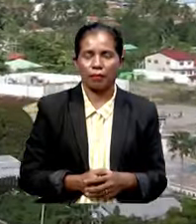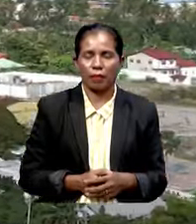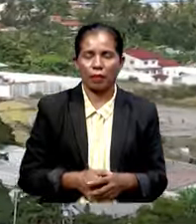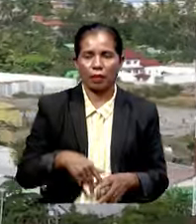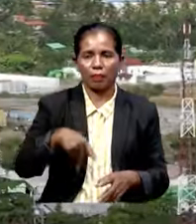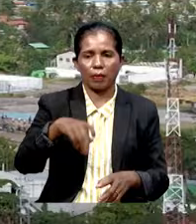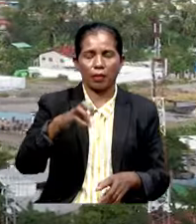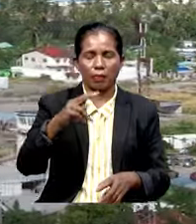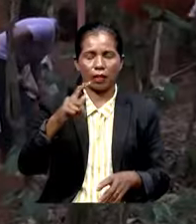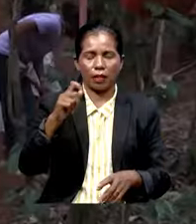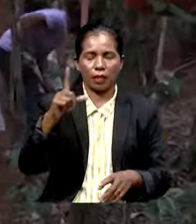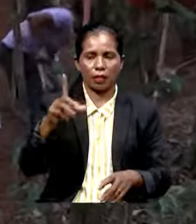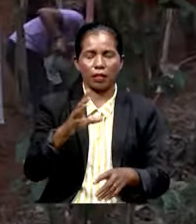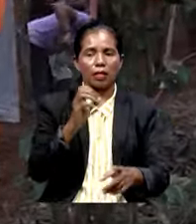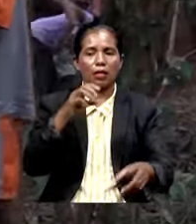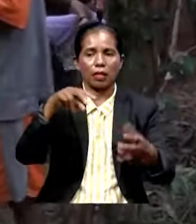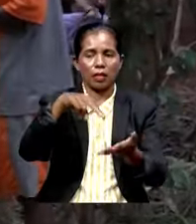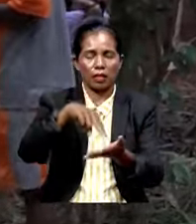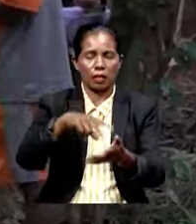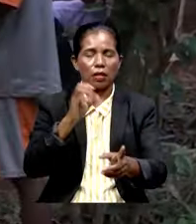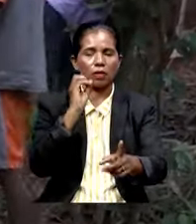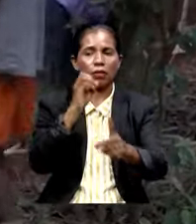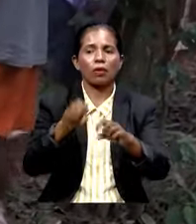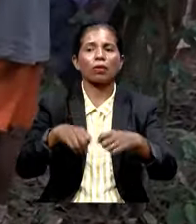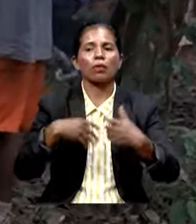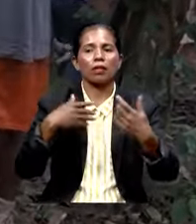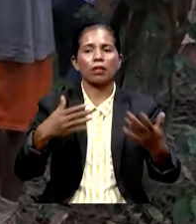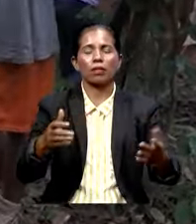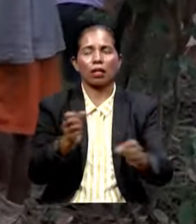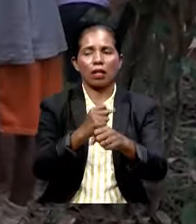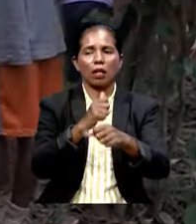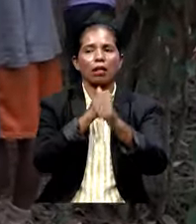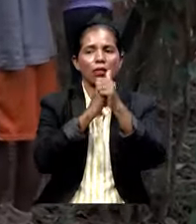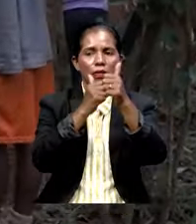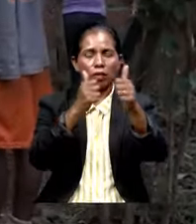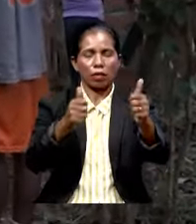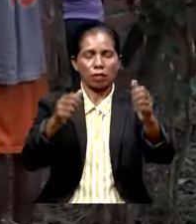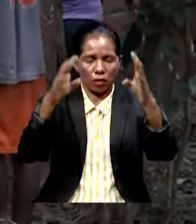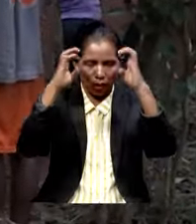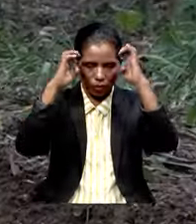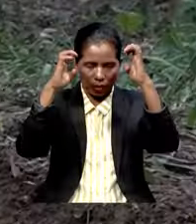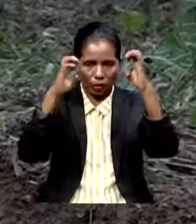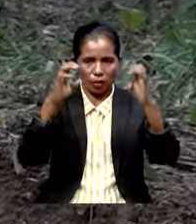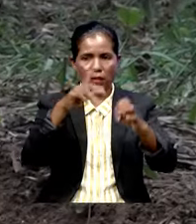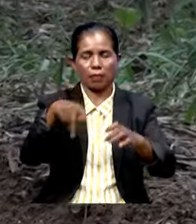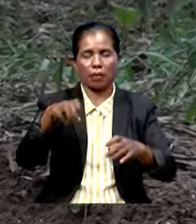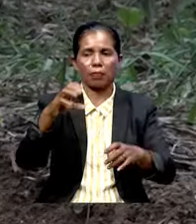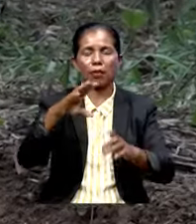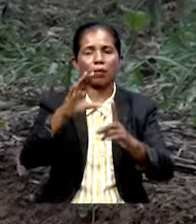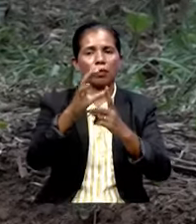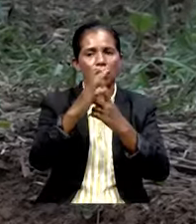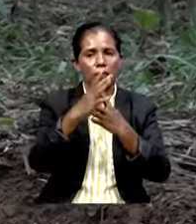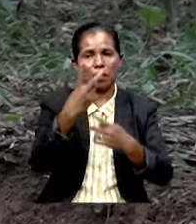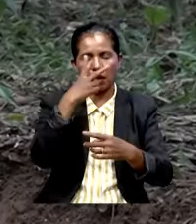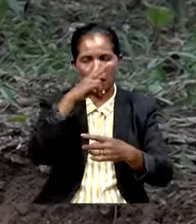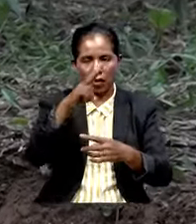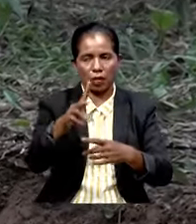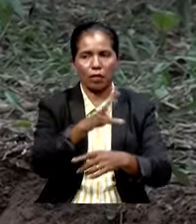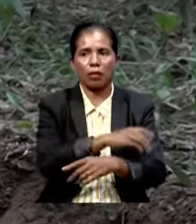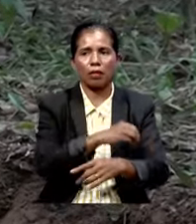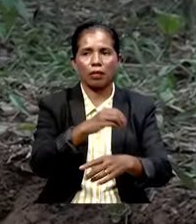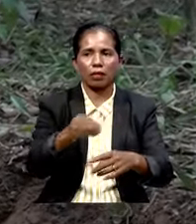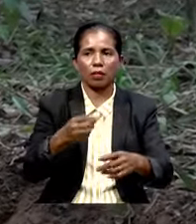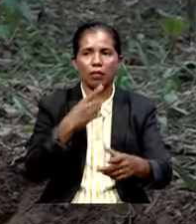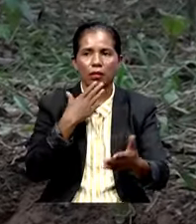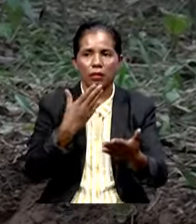Permatil existe honi objetivo maka oinsa halo advocacia educação ba permacultura no mos hareba zistan